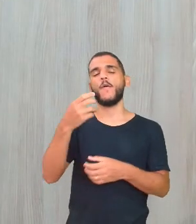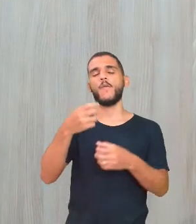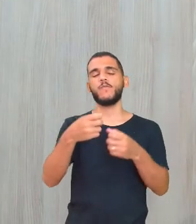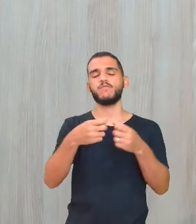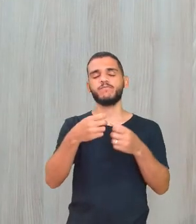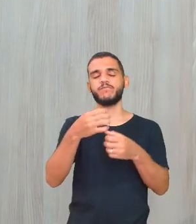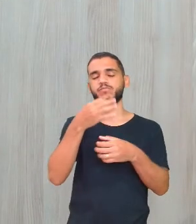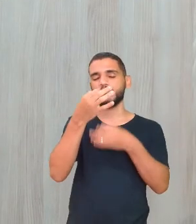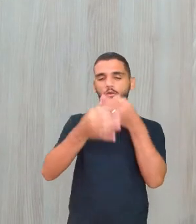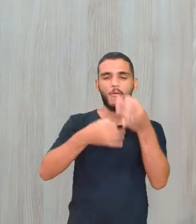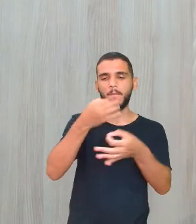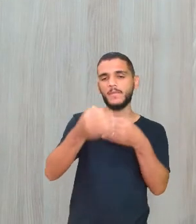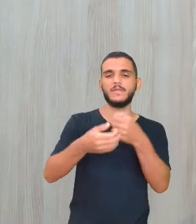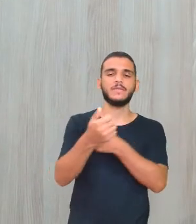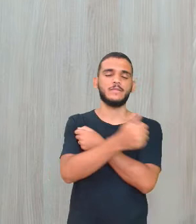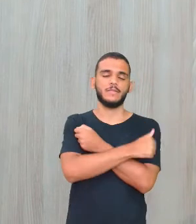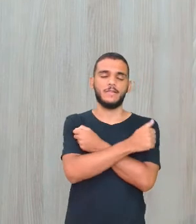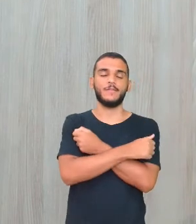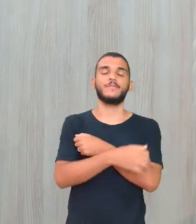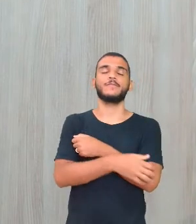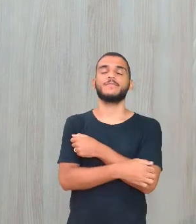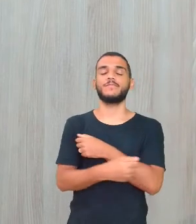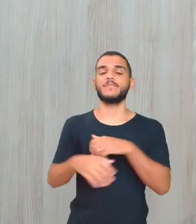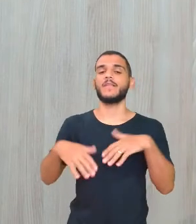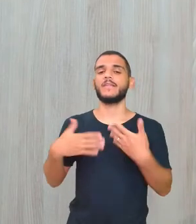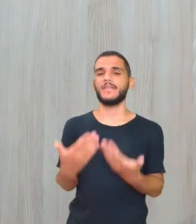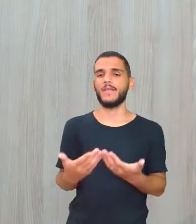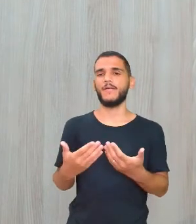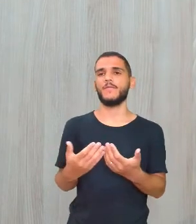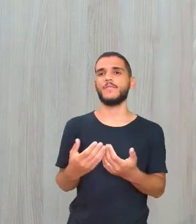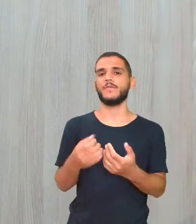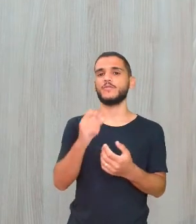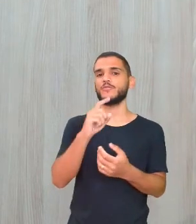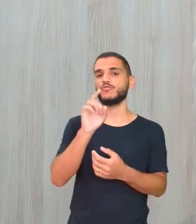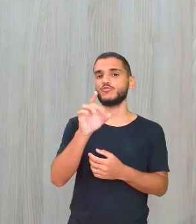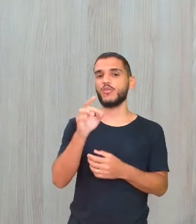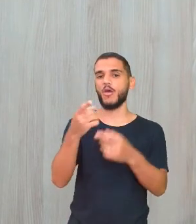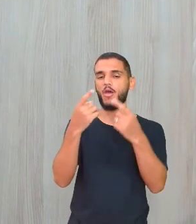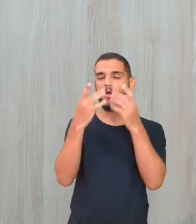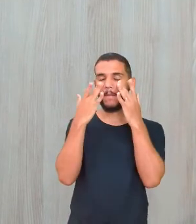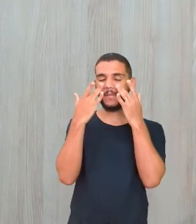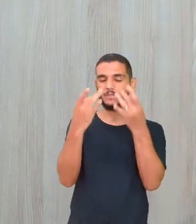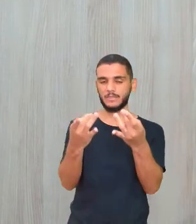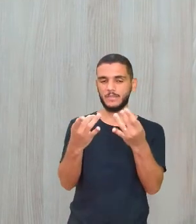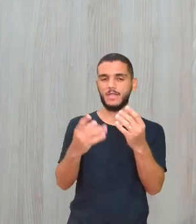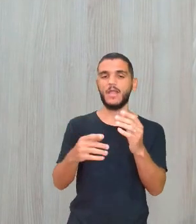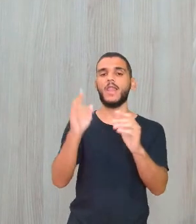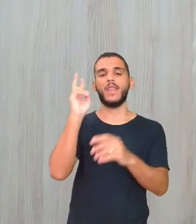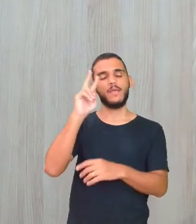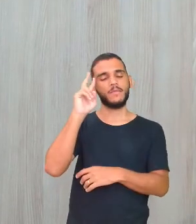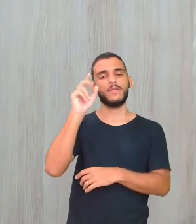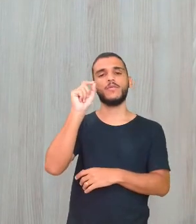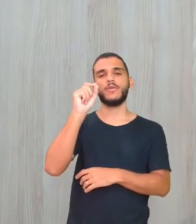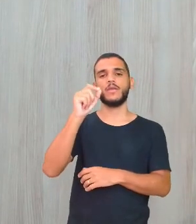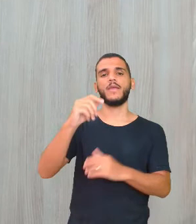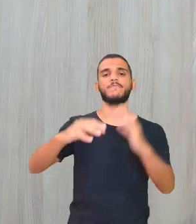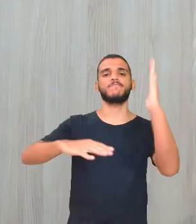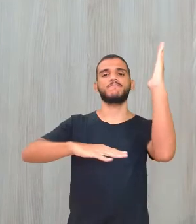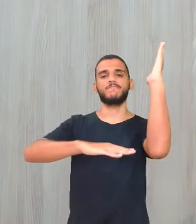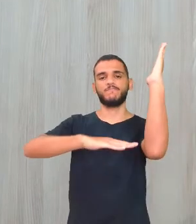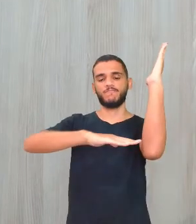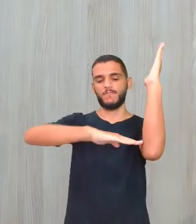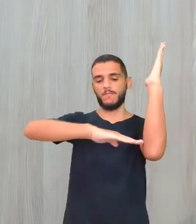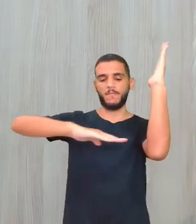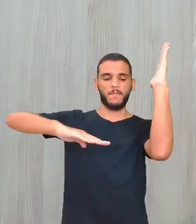uma observaçãozinha em relação ao plano. Lembrando que na horizontal nós temos